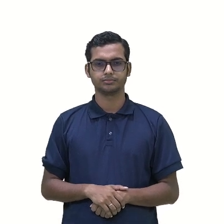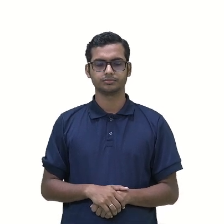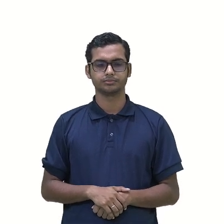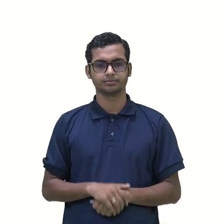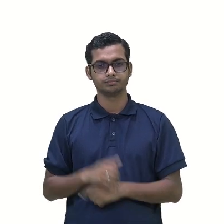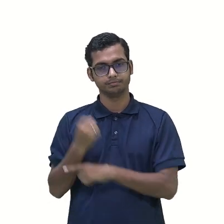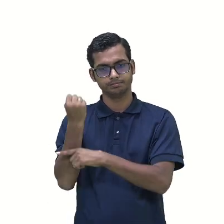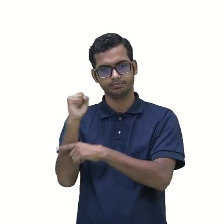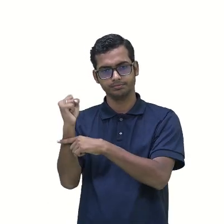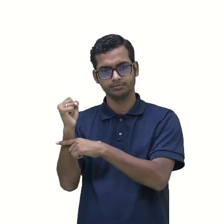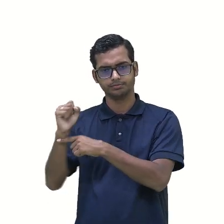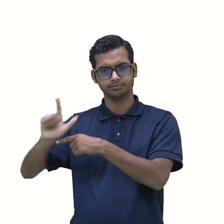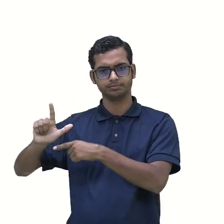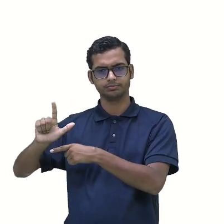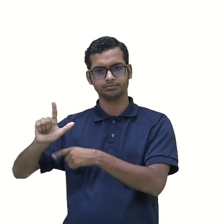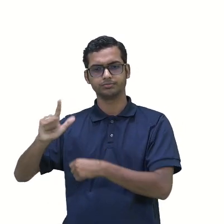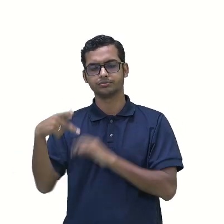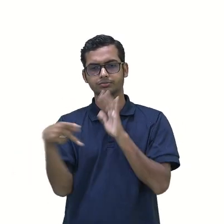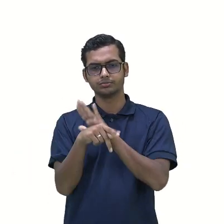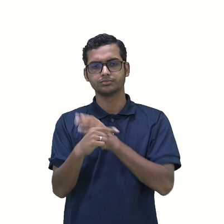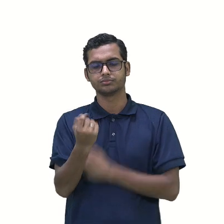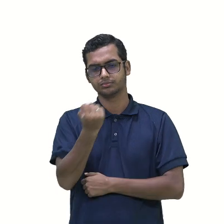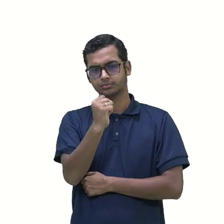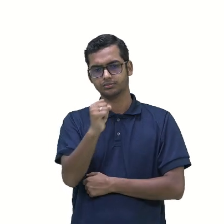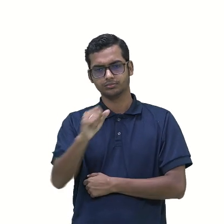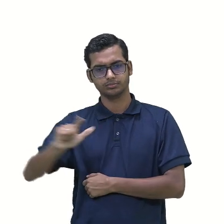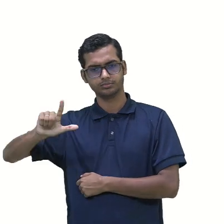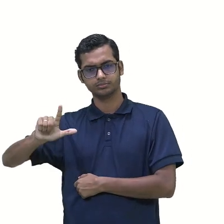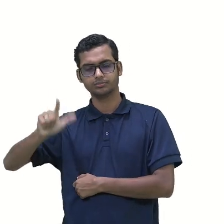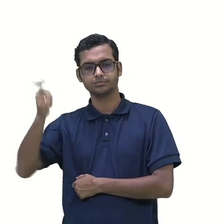8 litros. Se eu somar, ó,